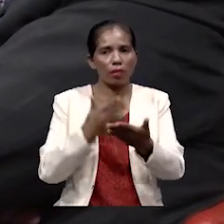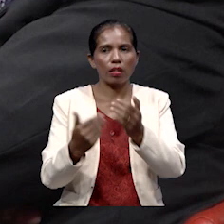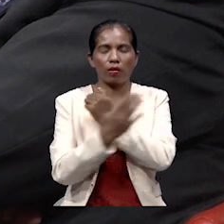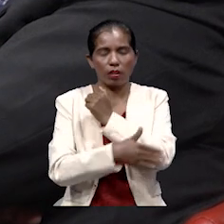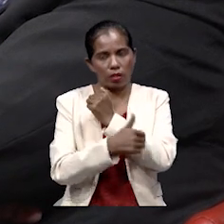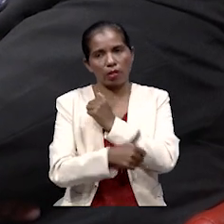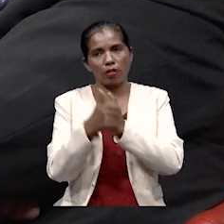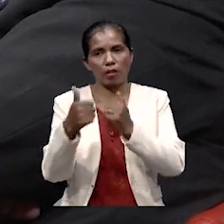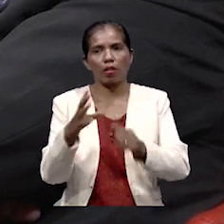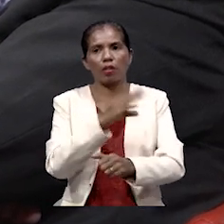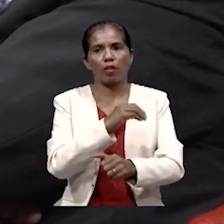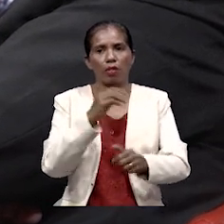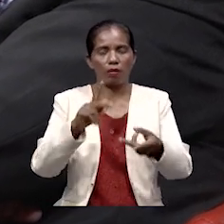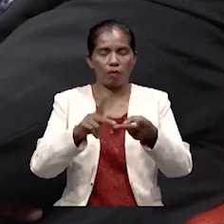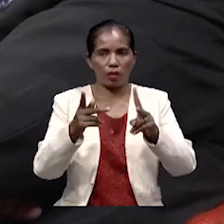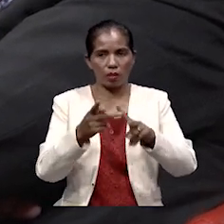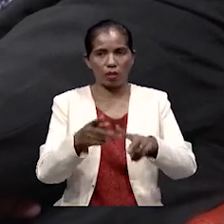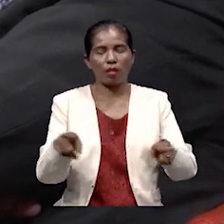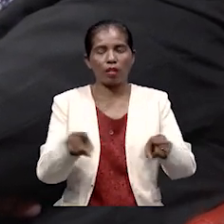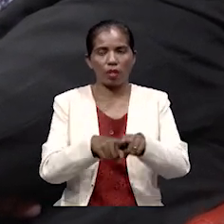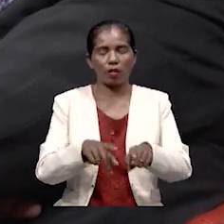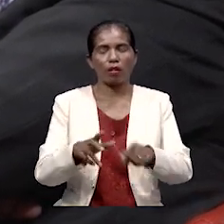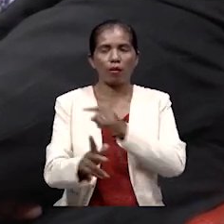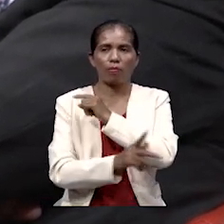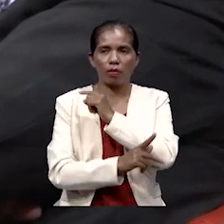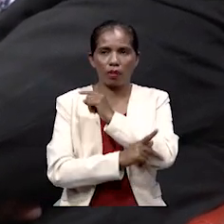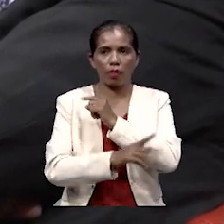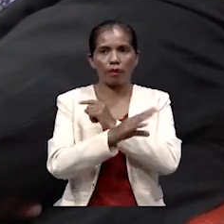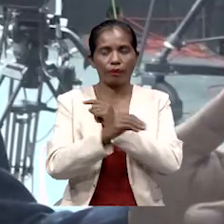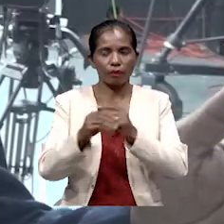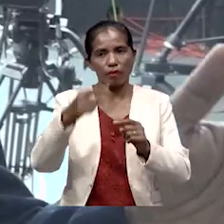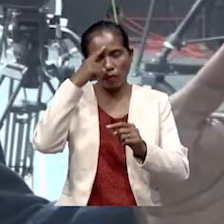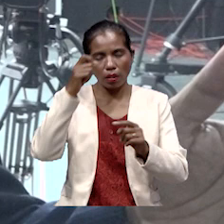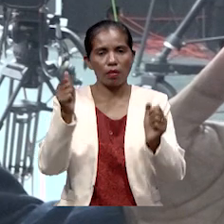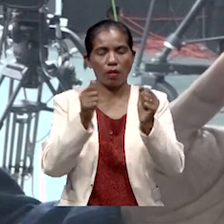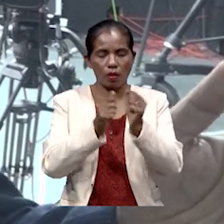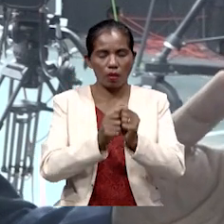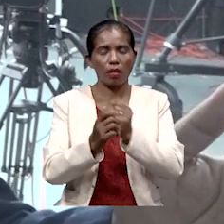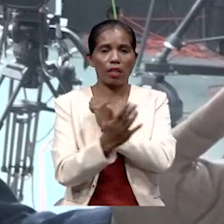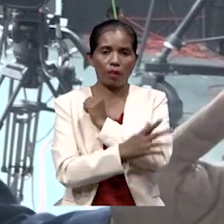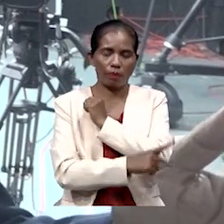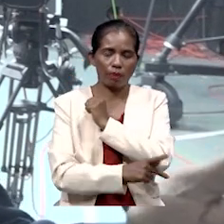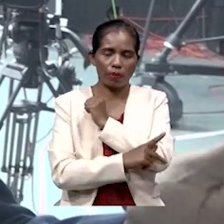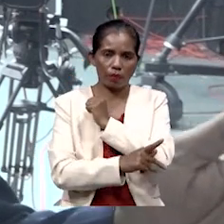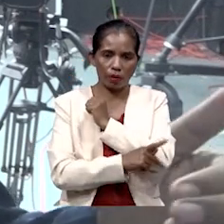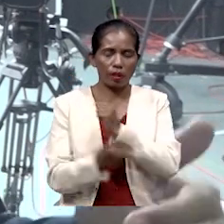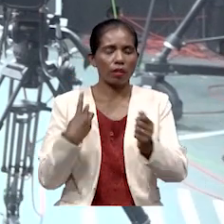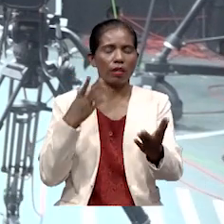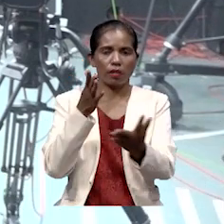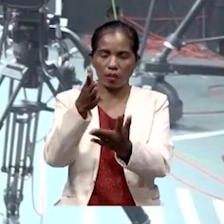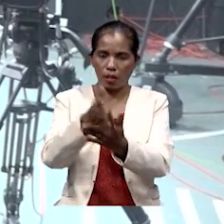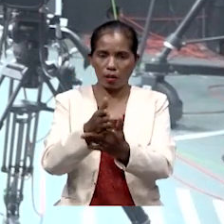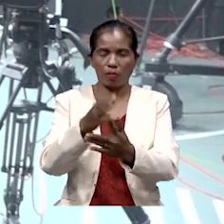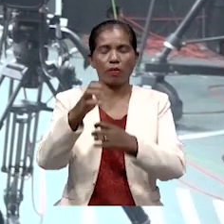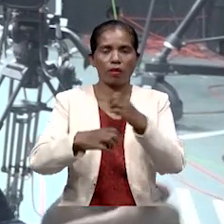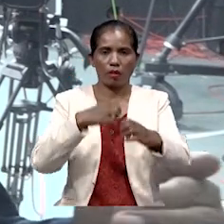nosso parceiro estratégico é Portugal, país da CPLP. Estamos com Portugal e tem acesso fácil para a União Europeia, e com os